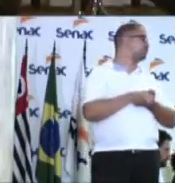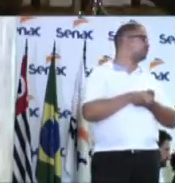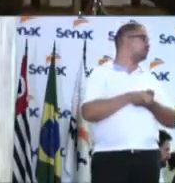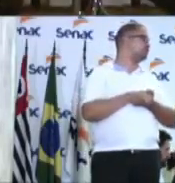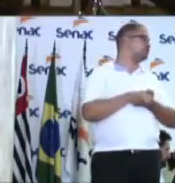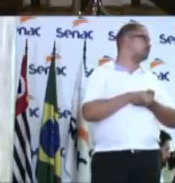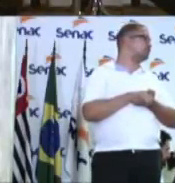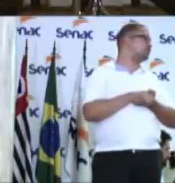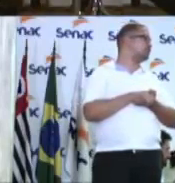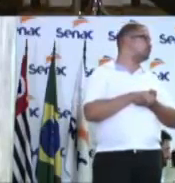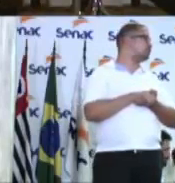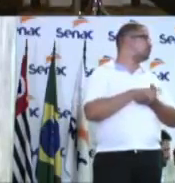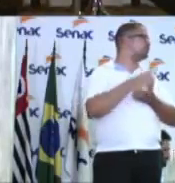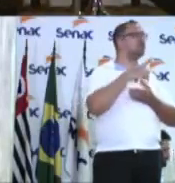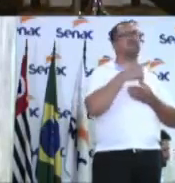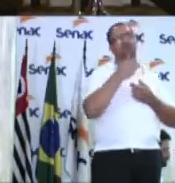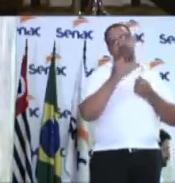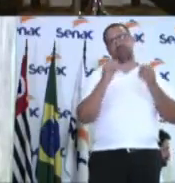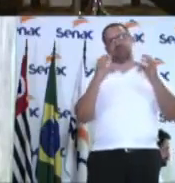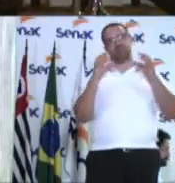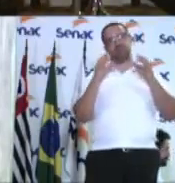Bom, a gente tem que concluir.